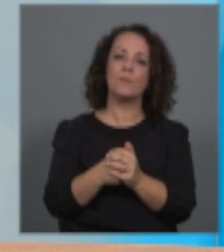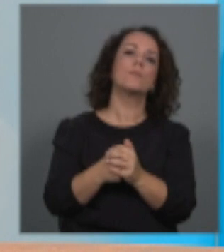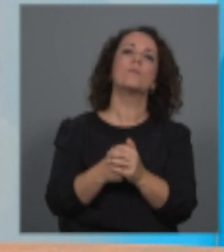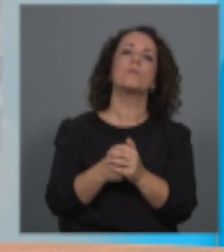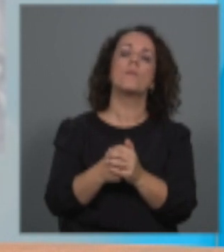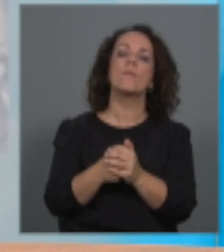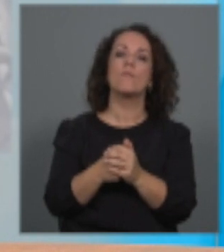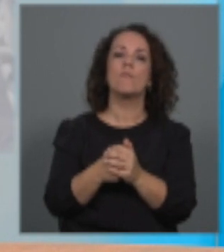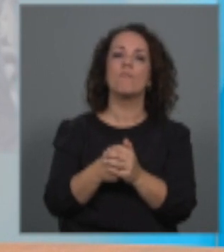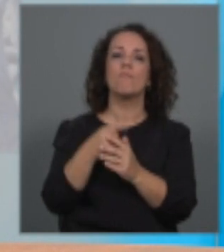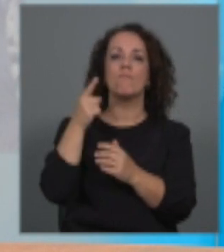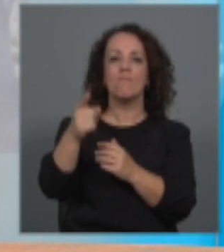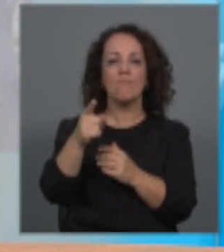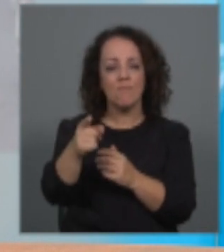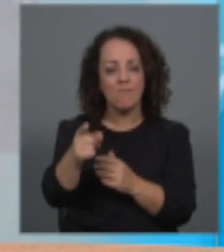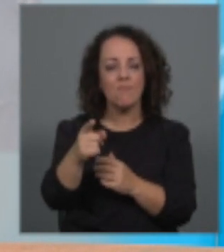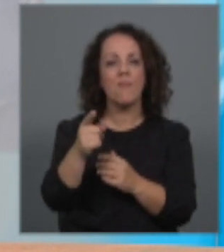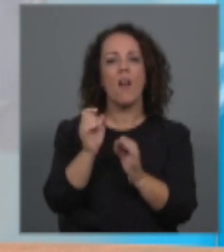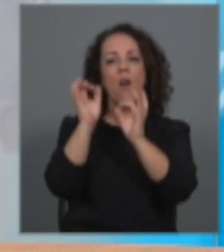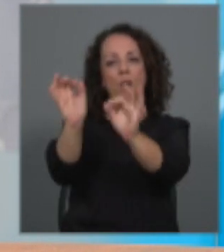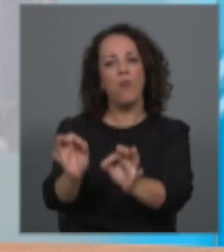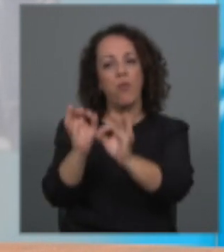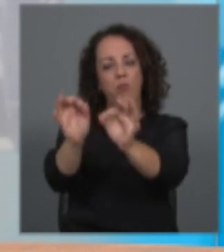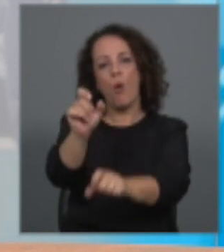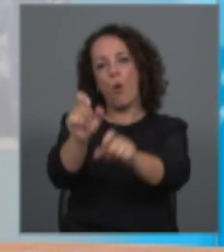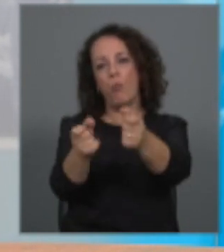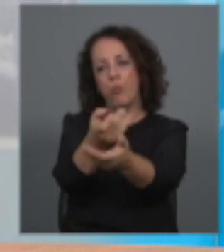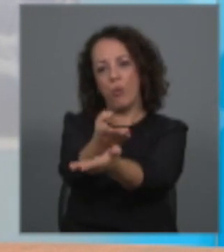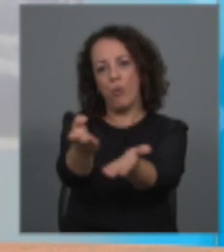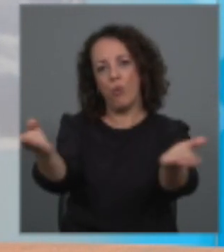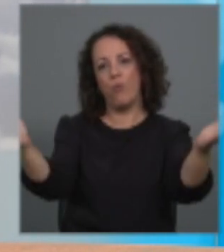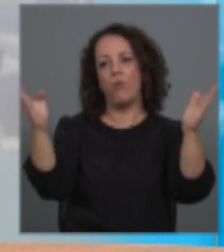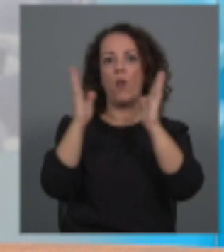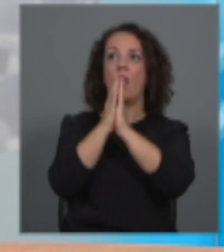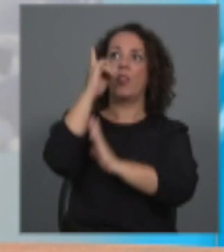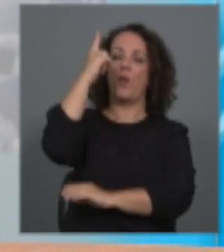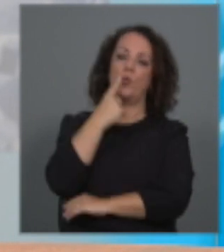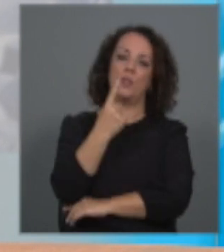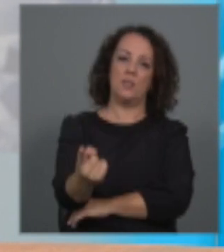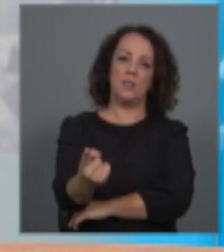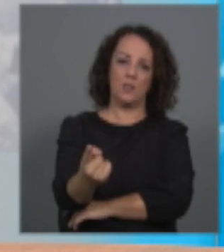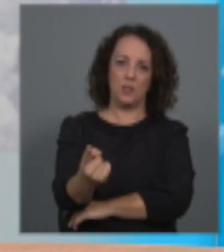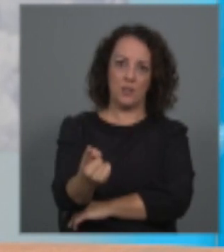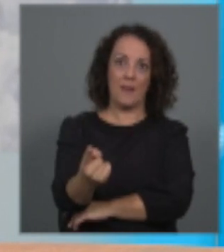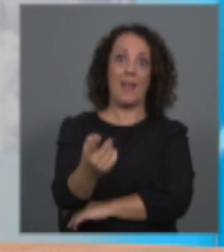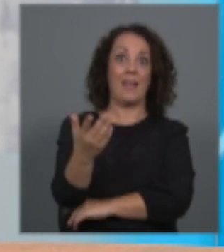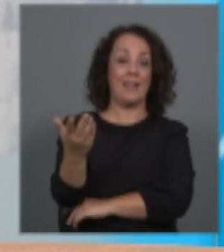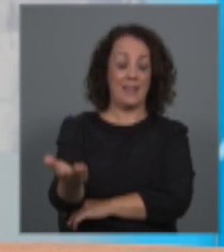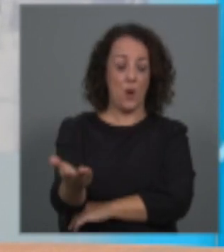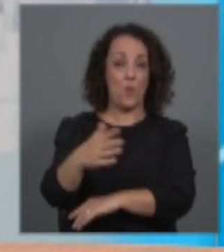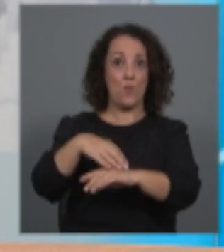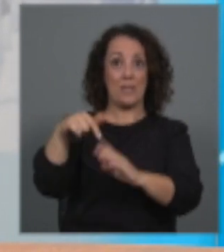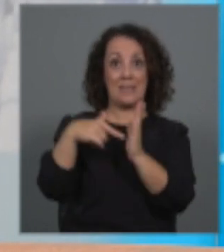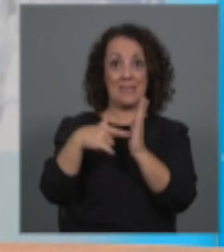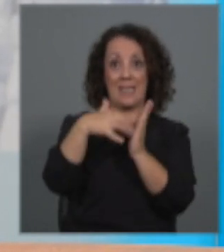Consolai, consolai o meu povo, diz o vosso Deus. Por isso este